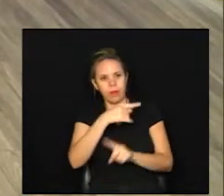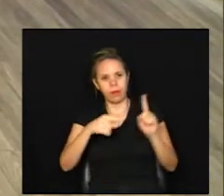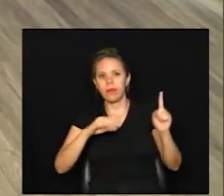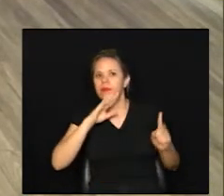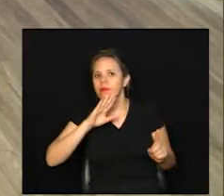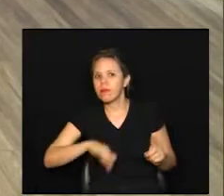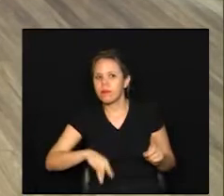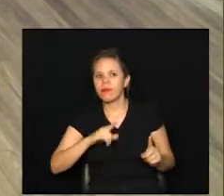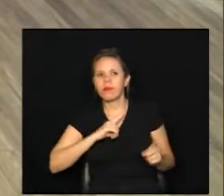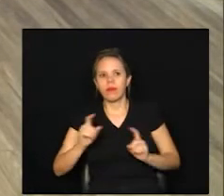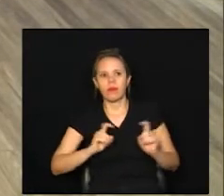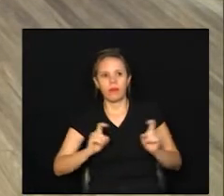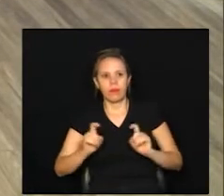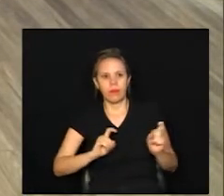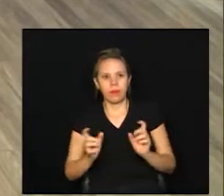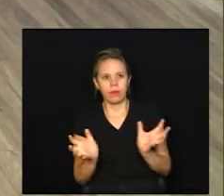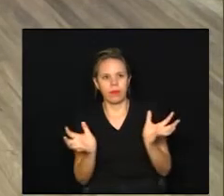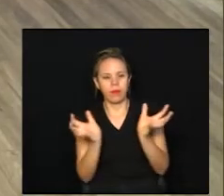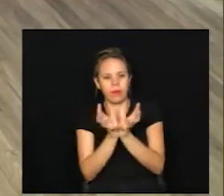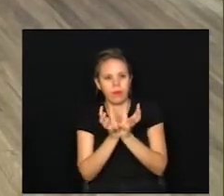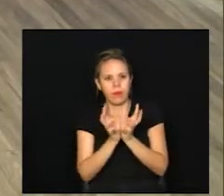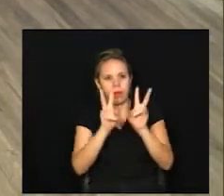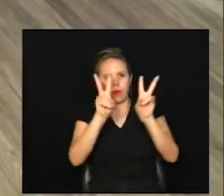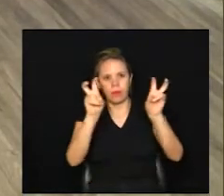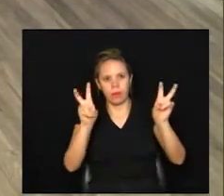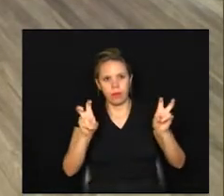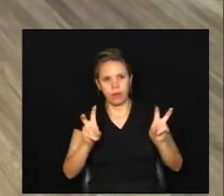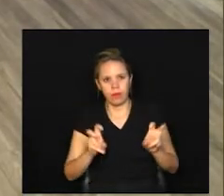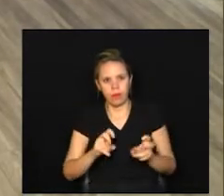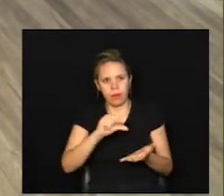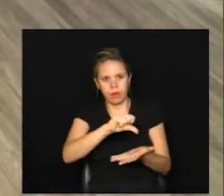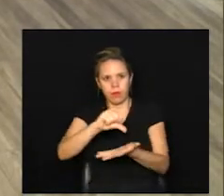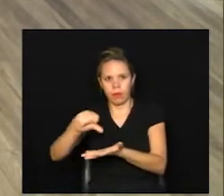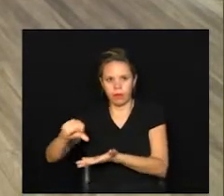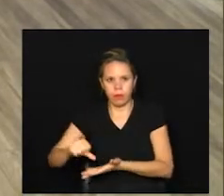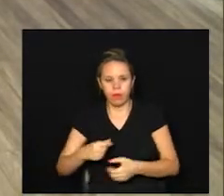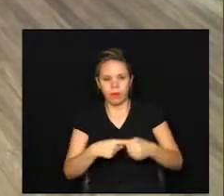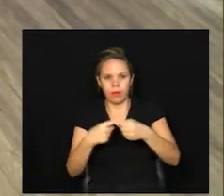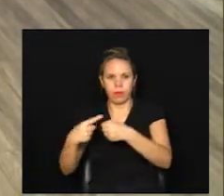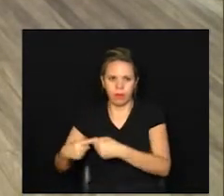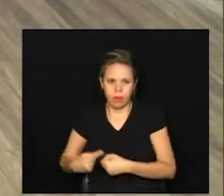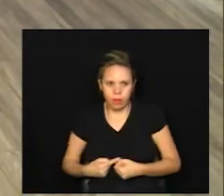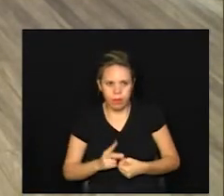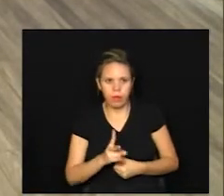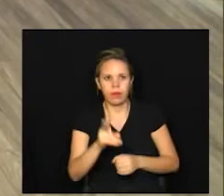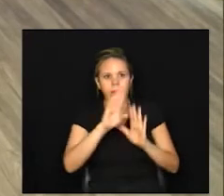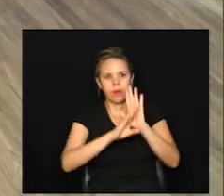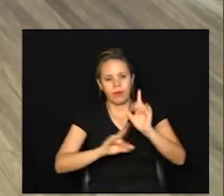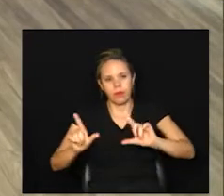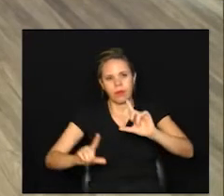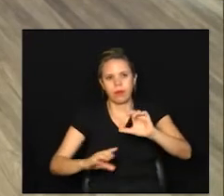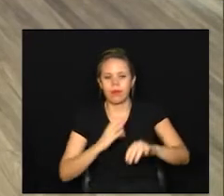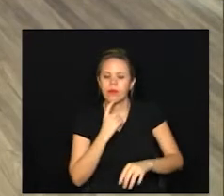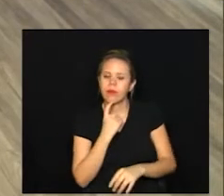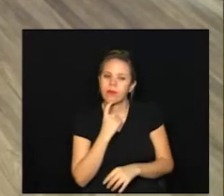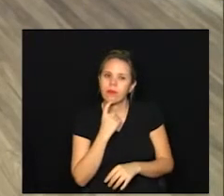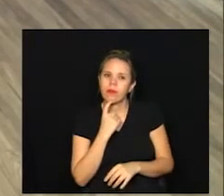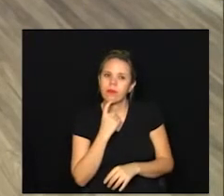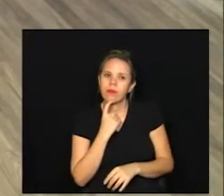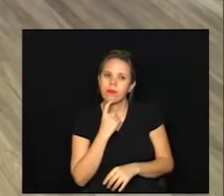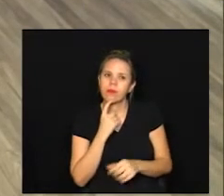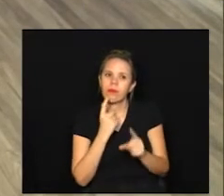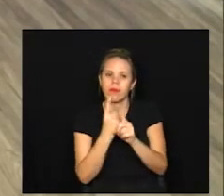da tarde, tem reunião da Comissão para os Assuntos da Região Metropolitana. Então, continue na TV Câmara Campinas e nos